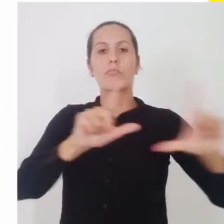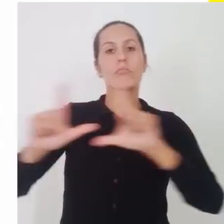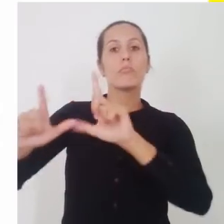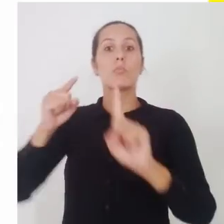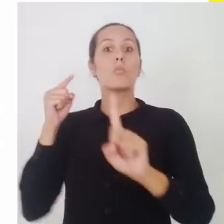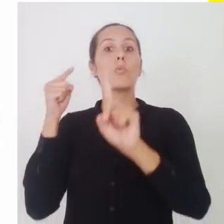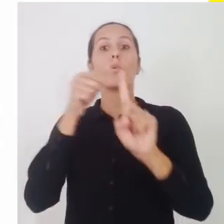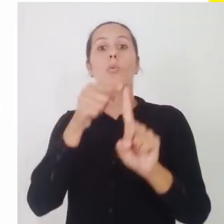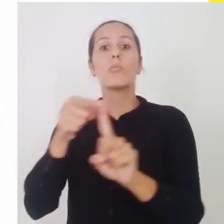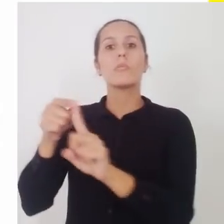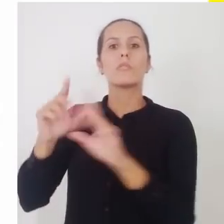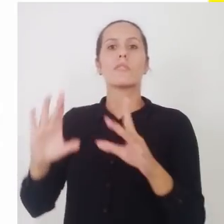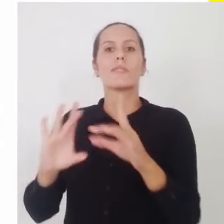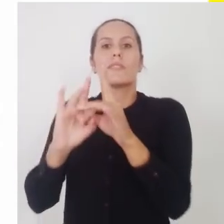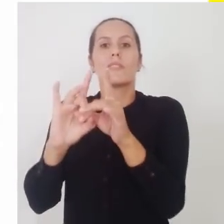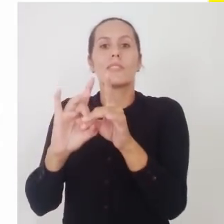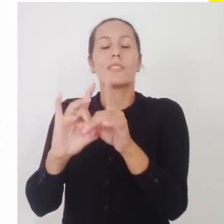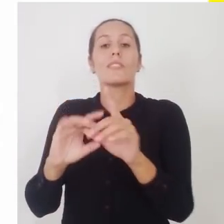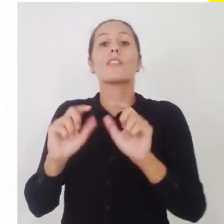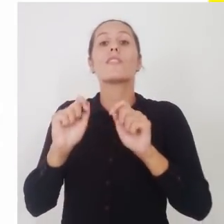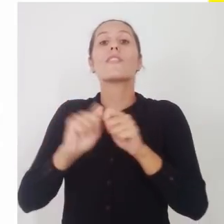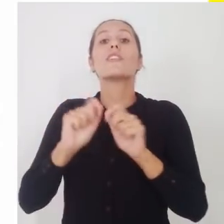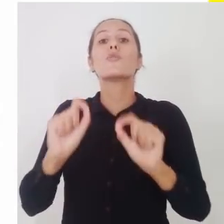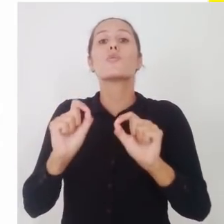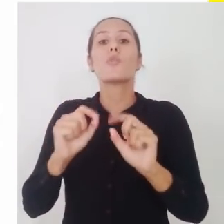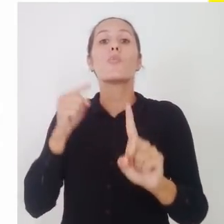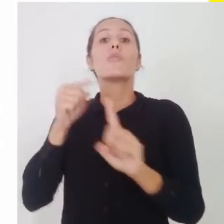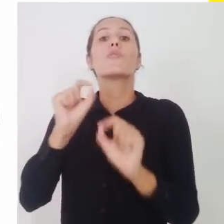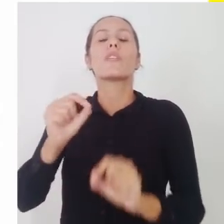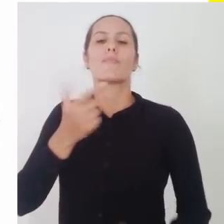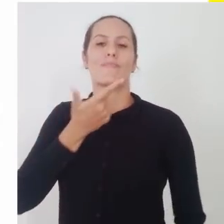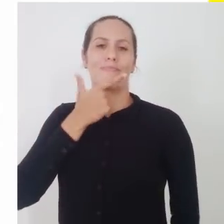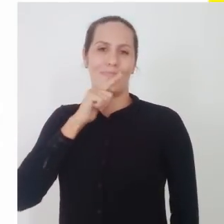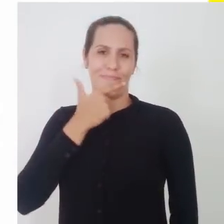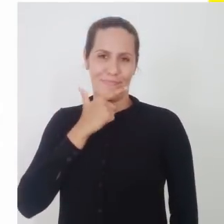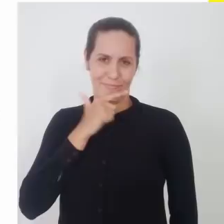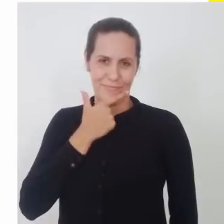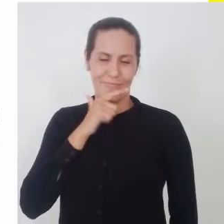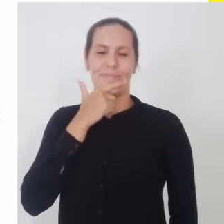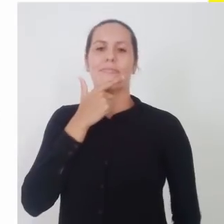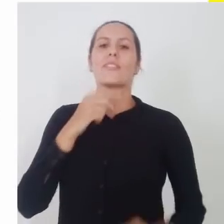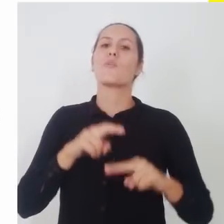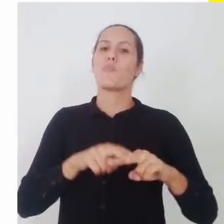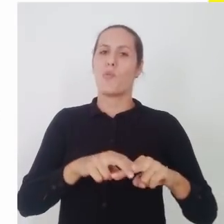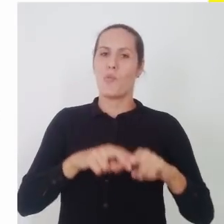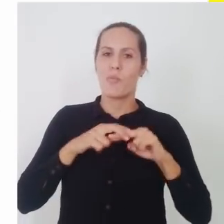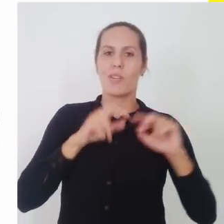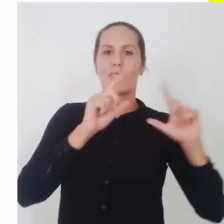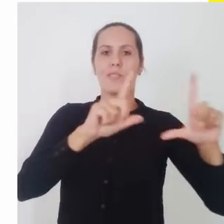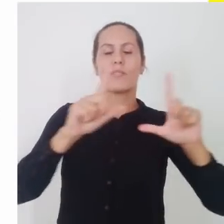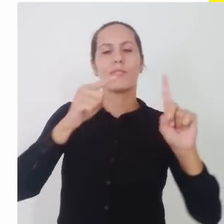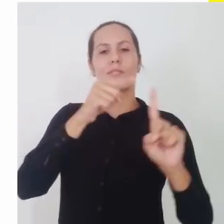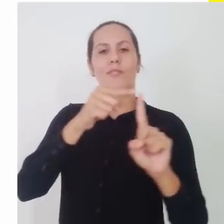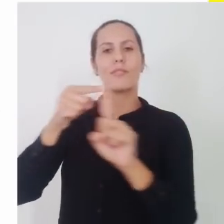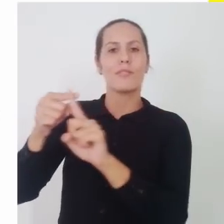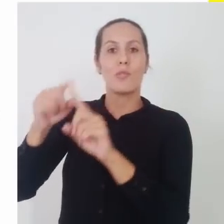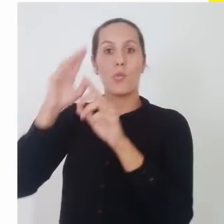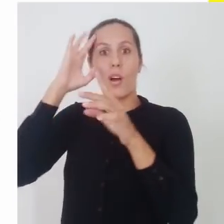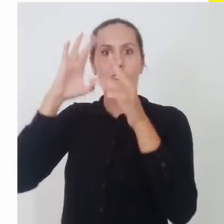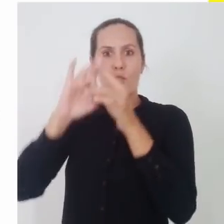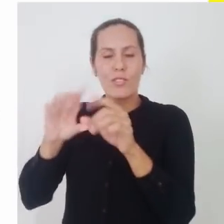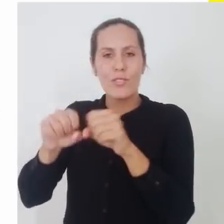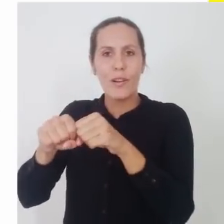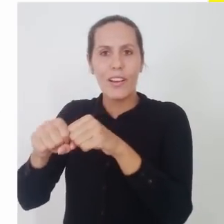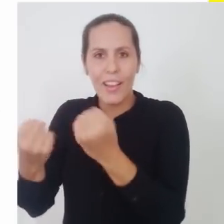atrelada ao objetivo da tirinha. O objetivo da tirinha é fazer rir. E foi a partir da quebra de expectativa desse